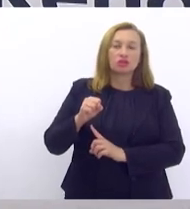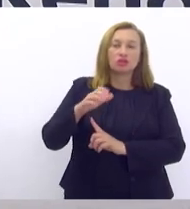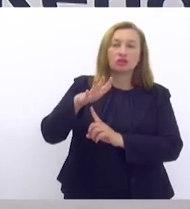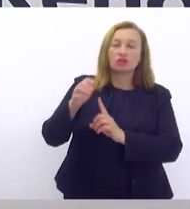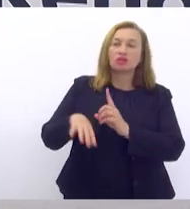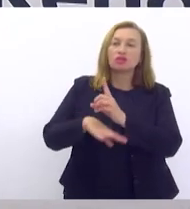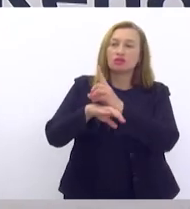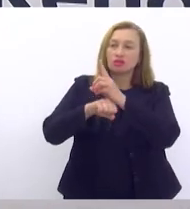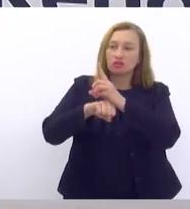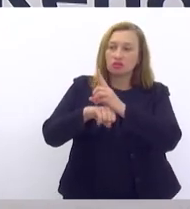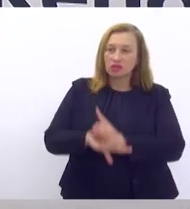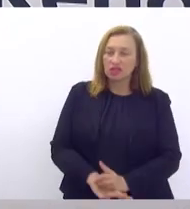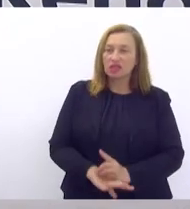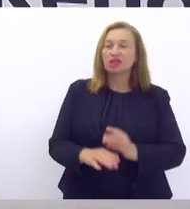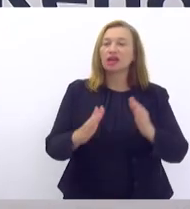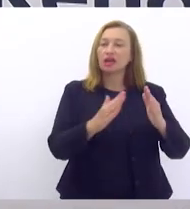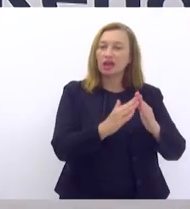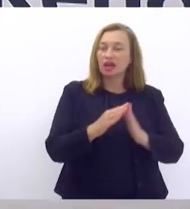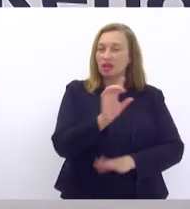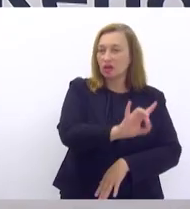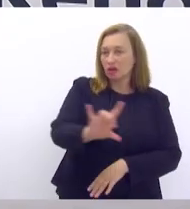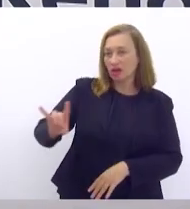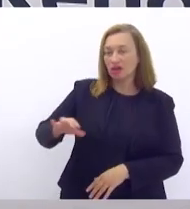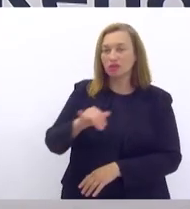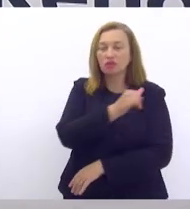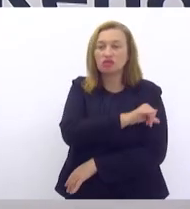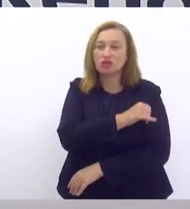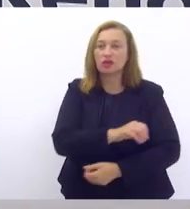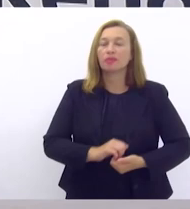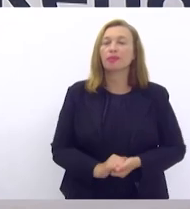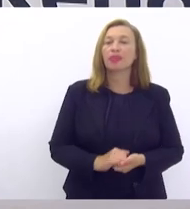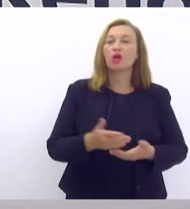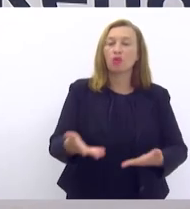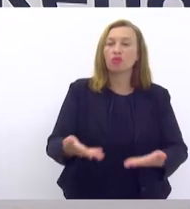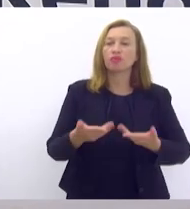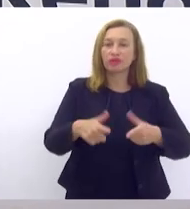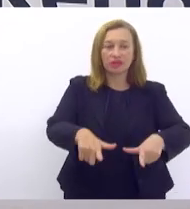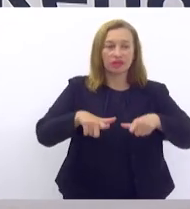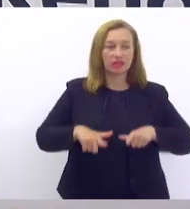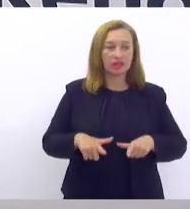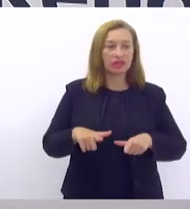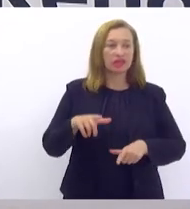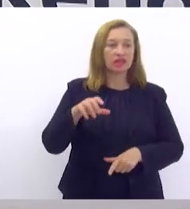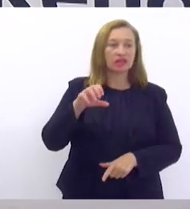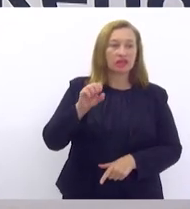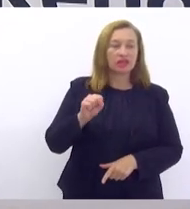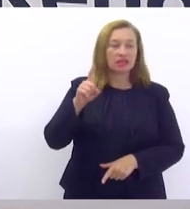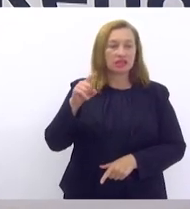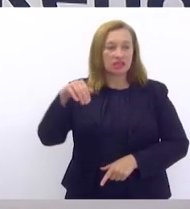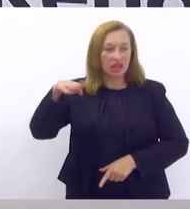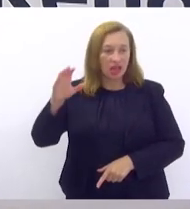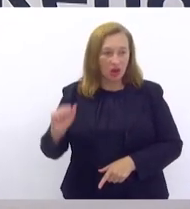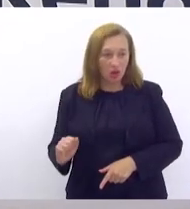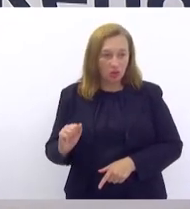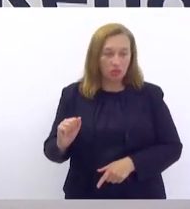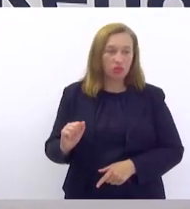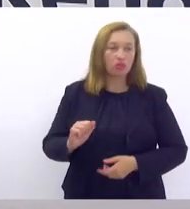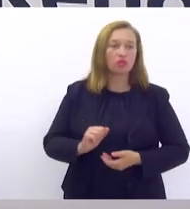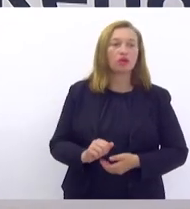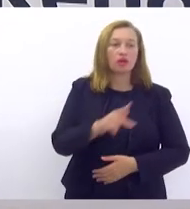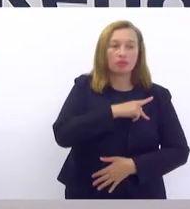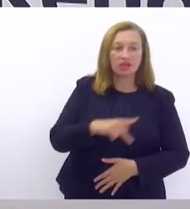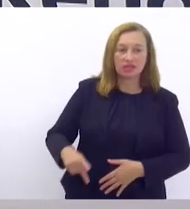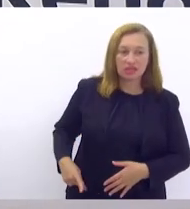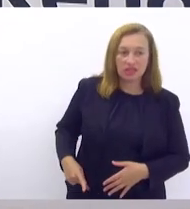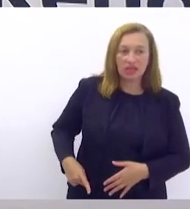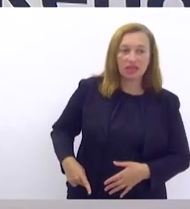local no estado do Rio de Janeiro. Então, eu queria convidar aqui para receber esse certificado Selmo Miranda Peçanha, presidente do Conselho Diocesano da